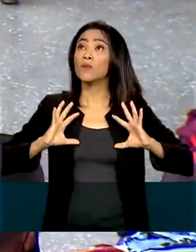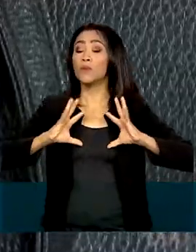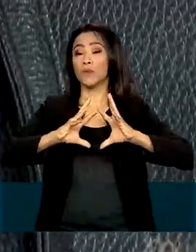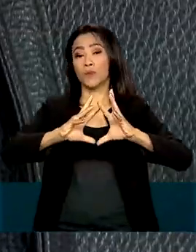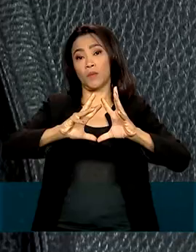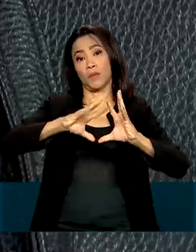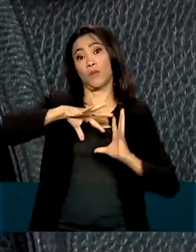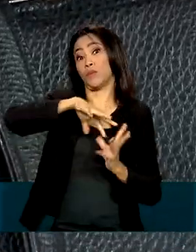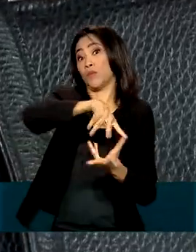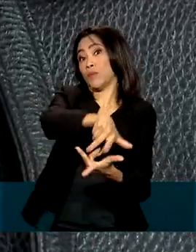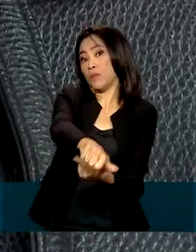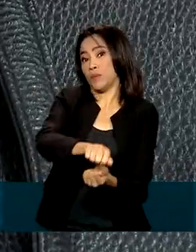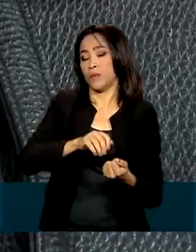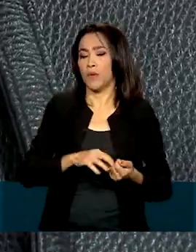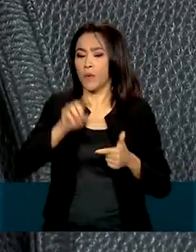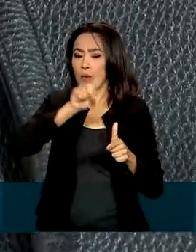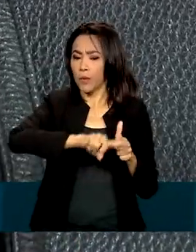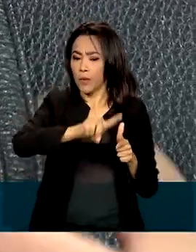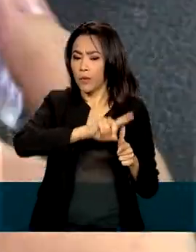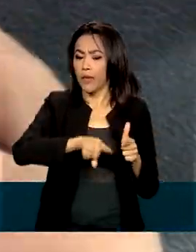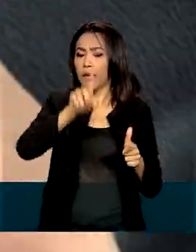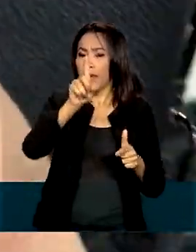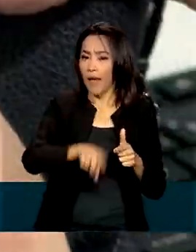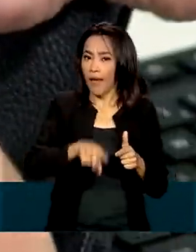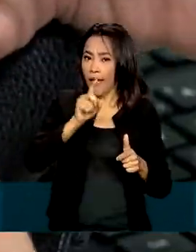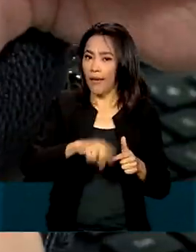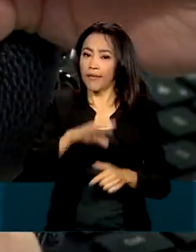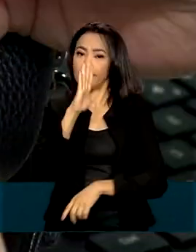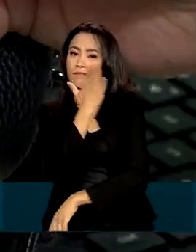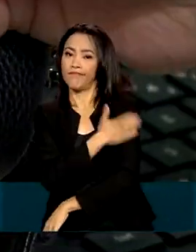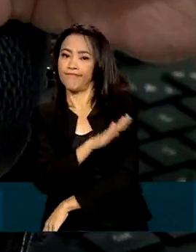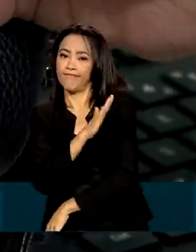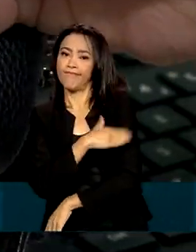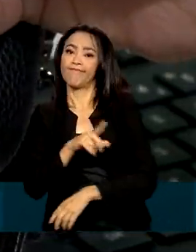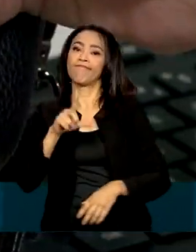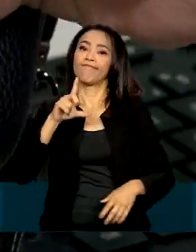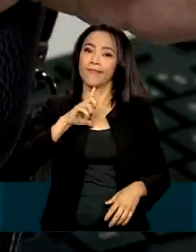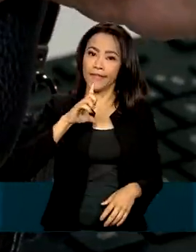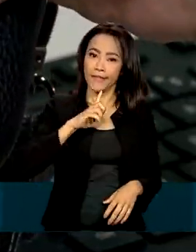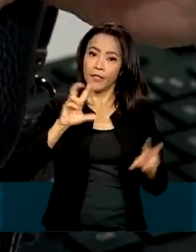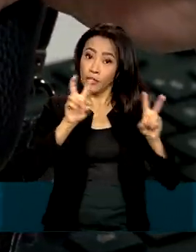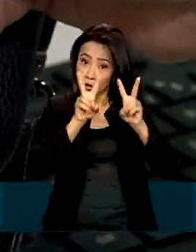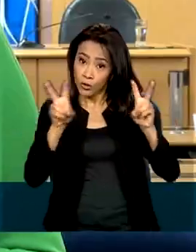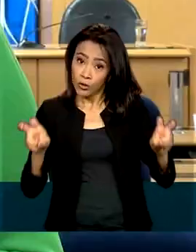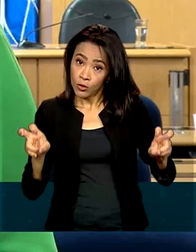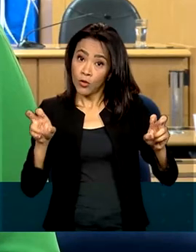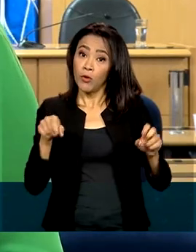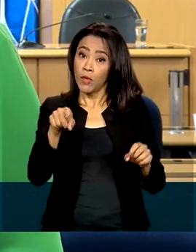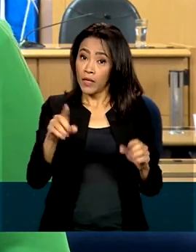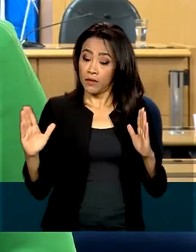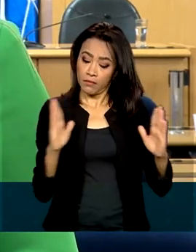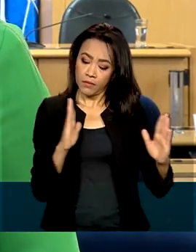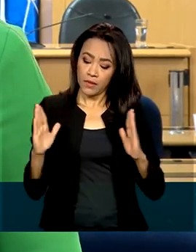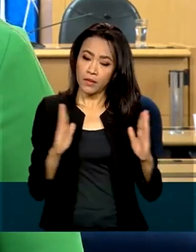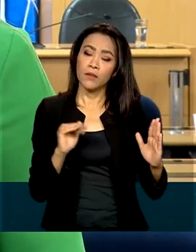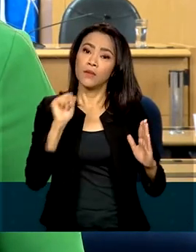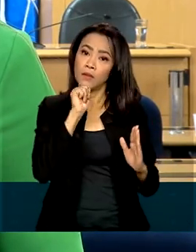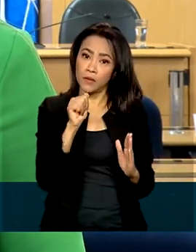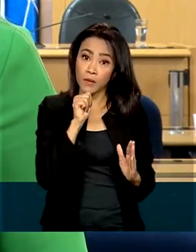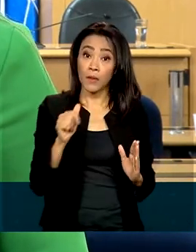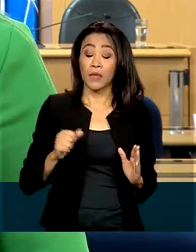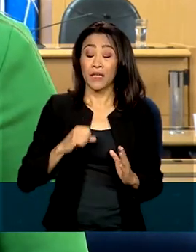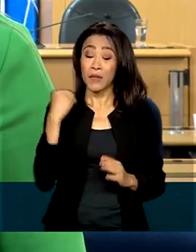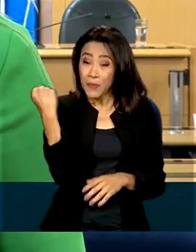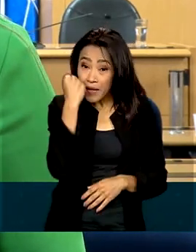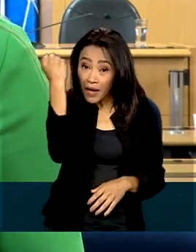o problema está nos tabus negativos em torno do ciclo menstrual e mais grave que isso